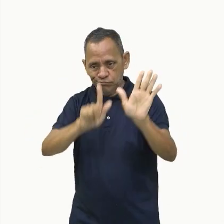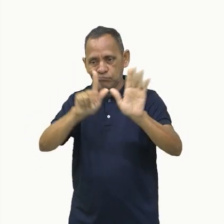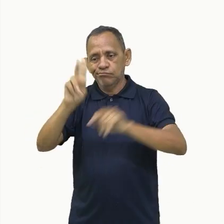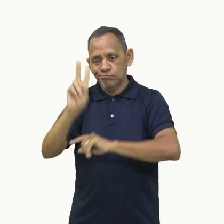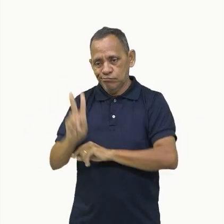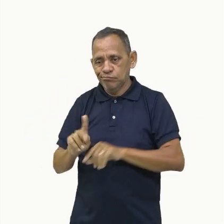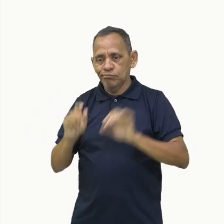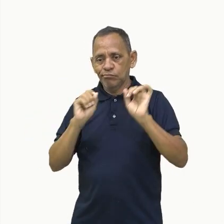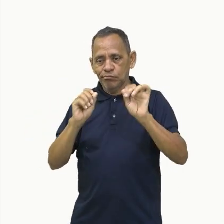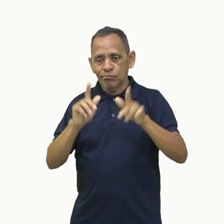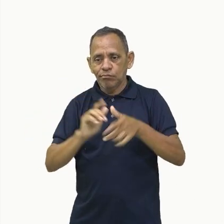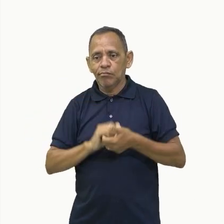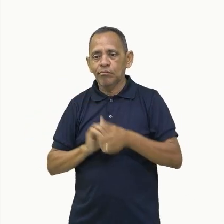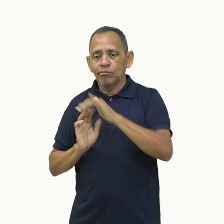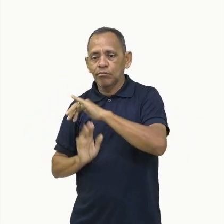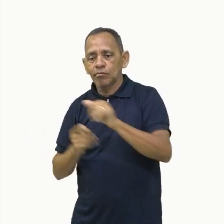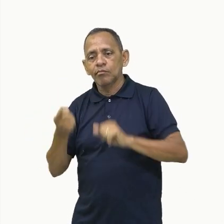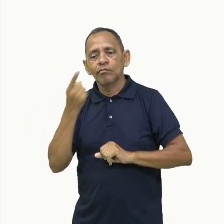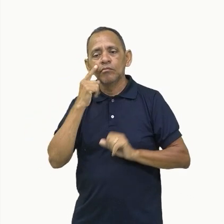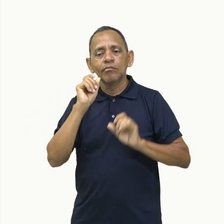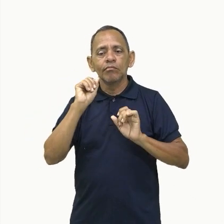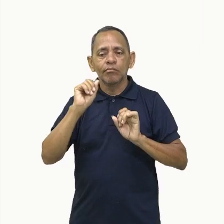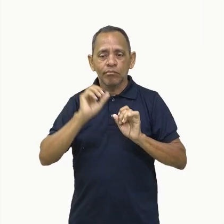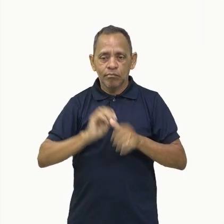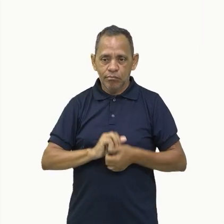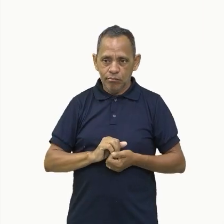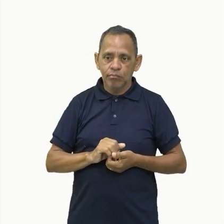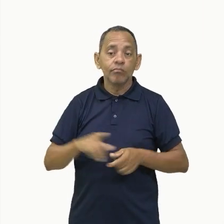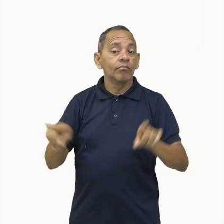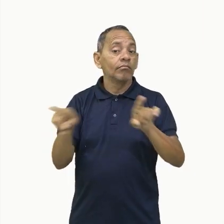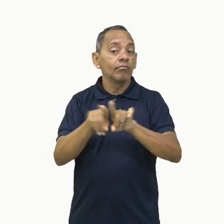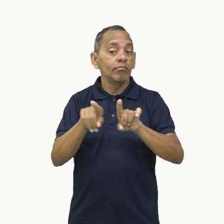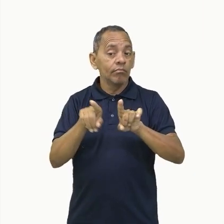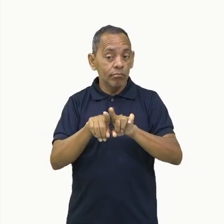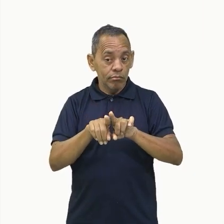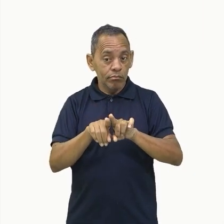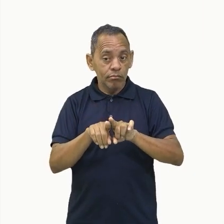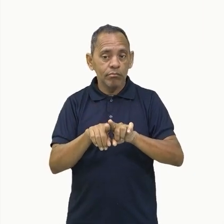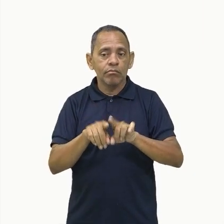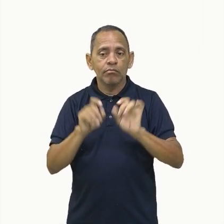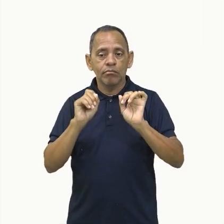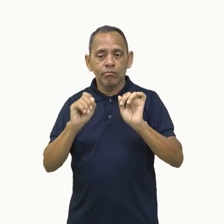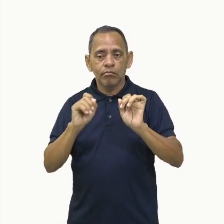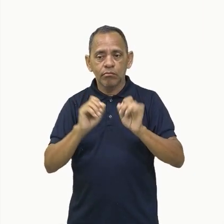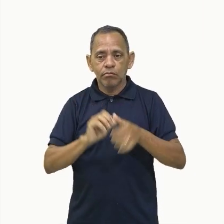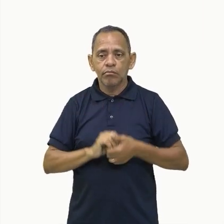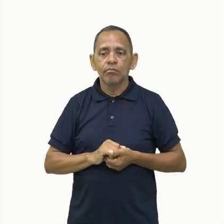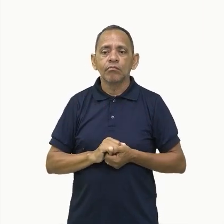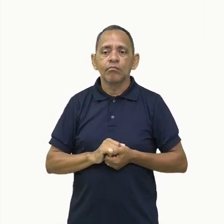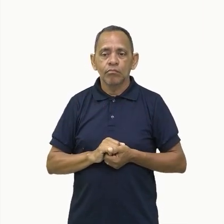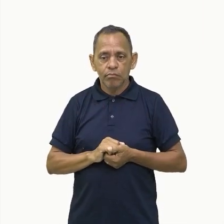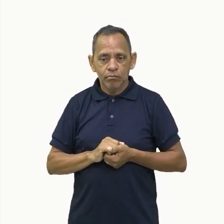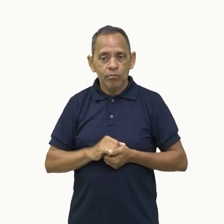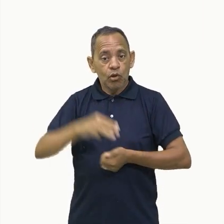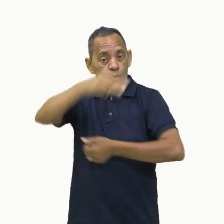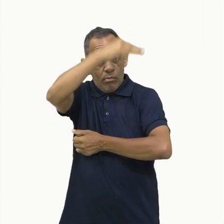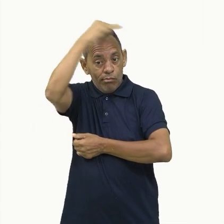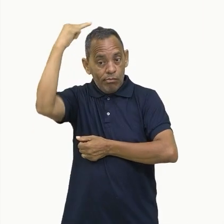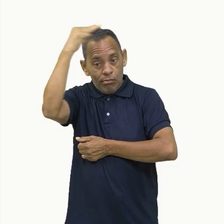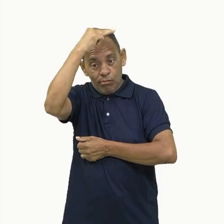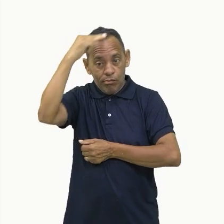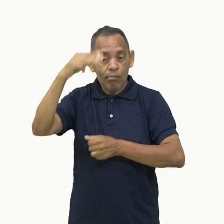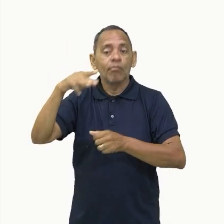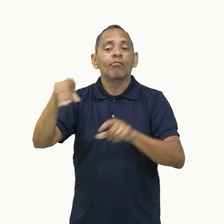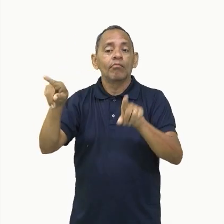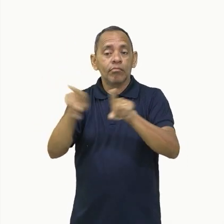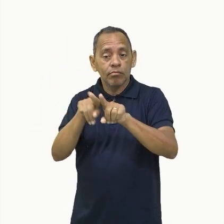tá certo, gente? Então, a gente observa aí também, né? Tanto o México também, que teve a